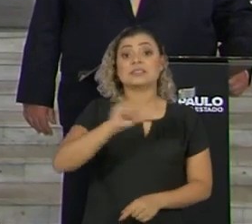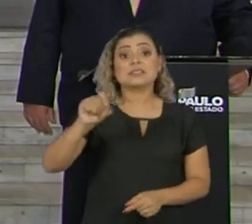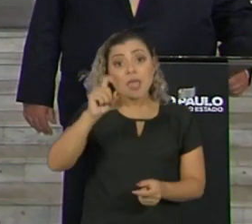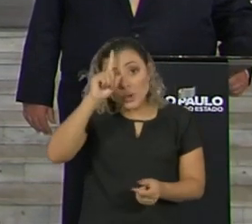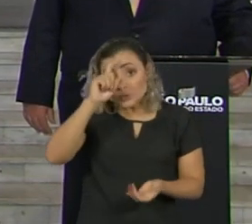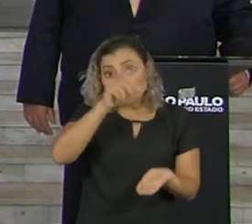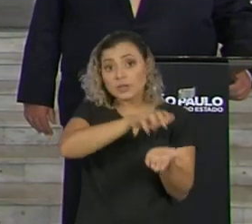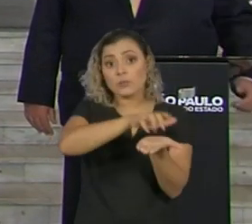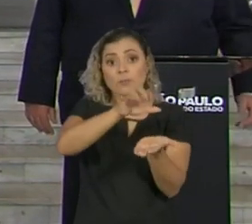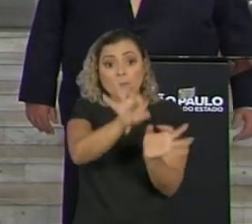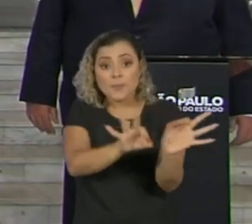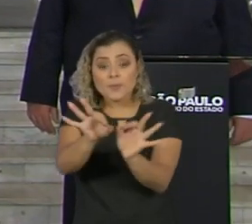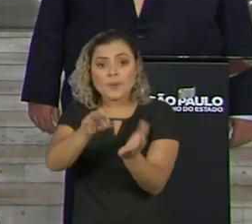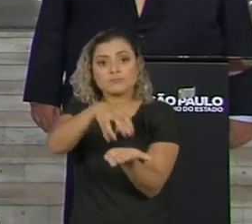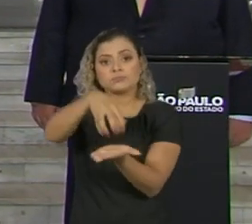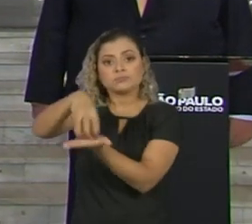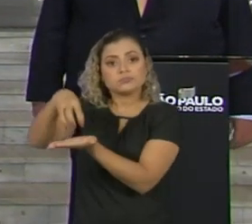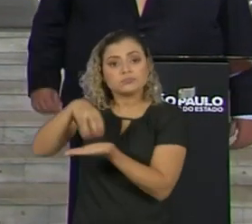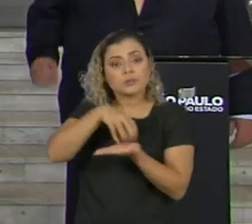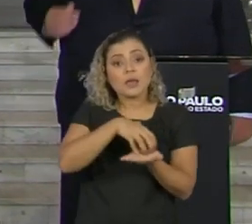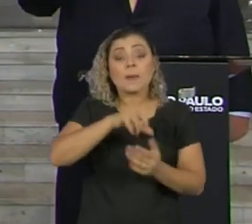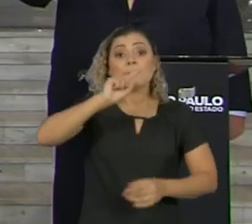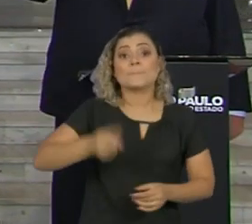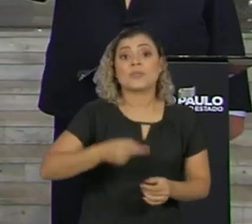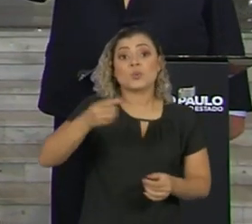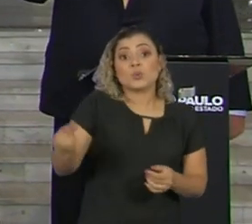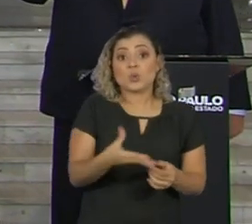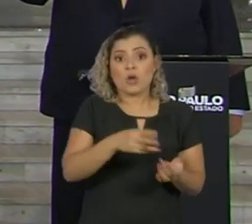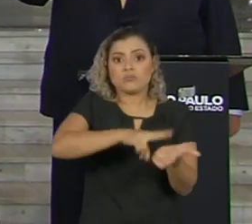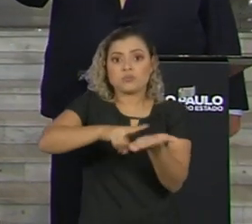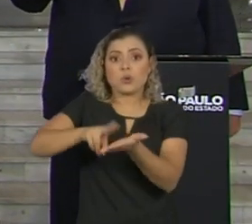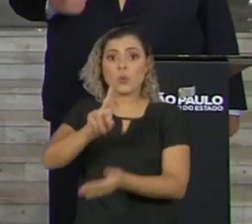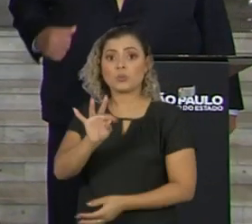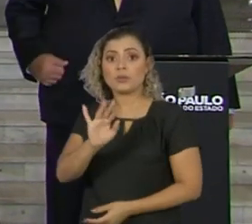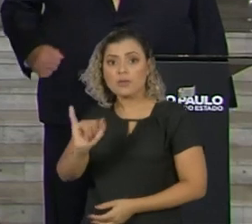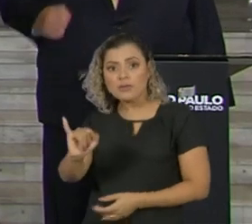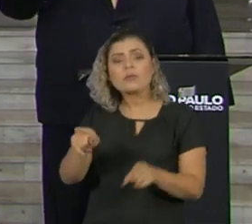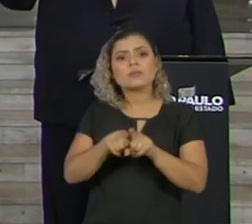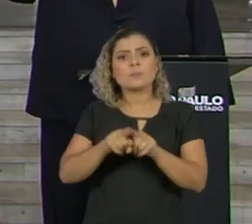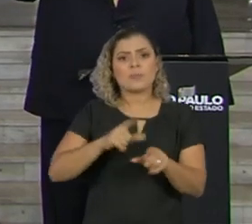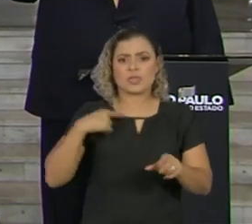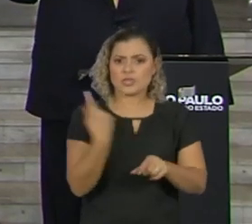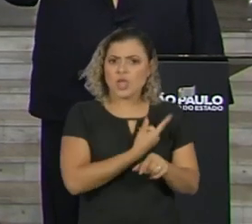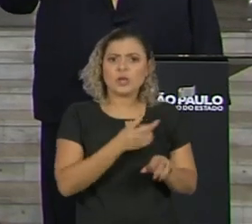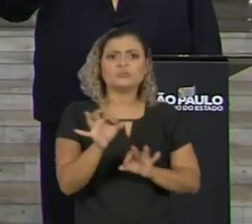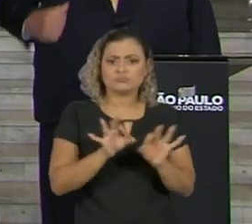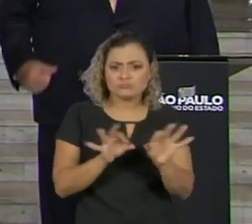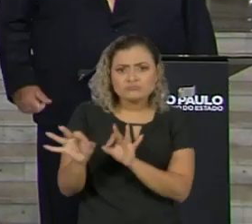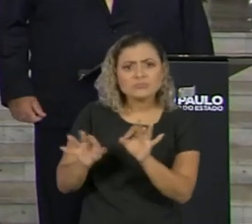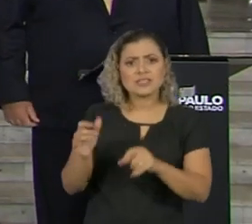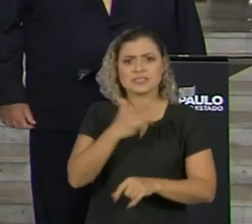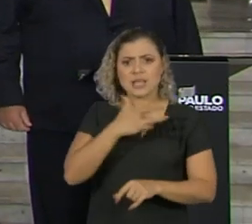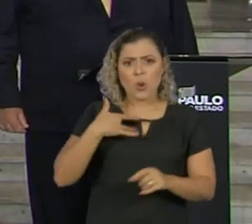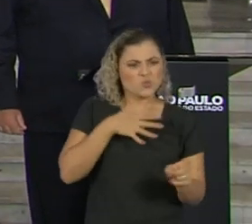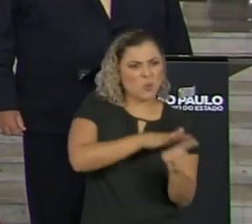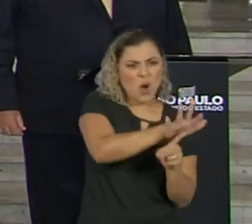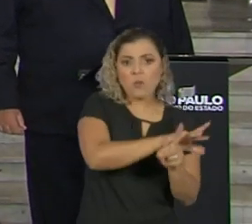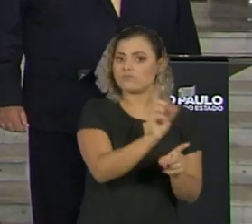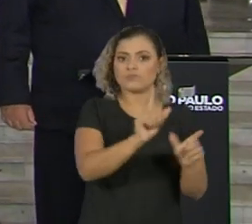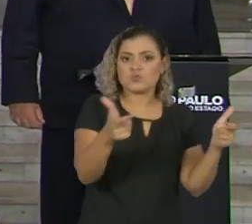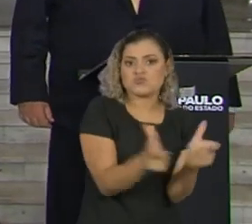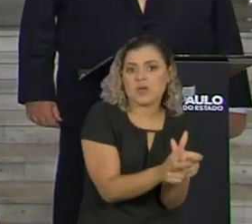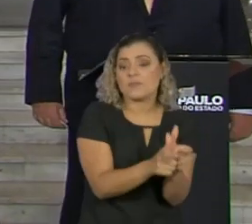no estado. Estamos criando mais de 1.000 novos leitos de UTI na rede pública. Vamos desafogar os postos de saúde e